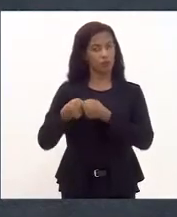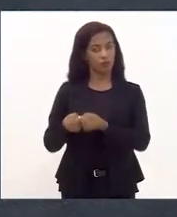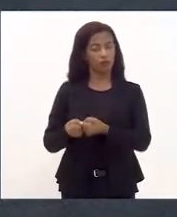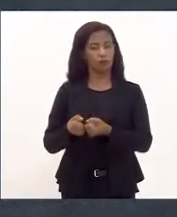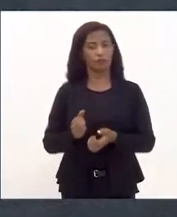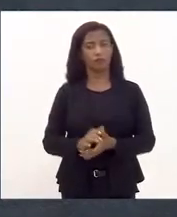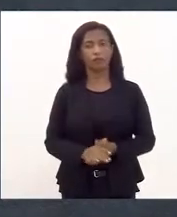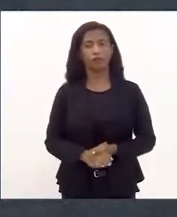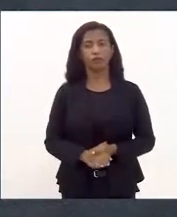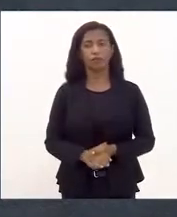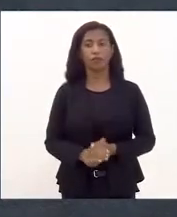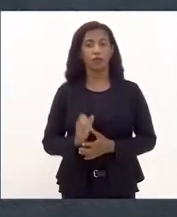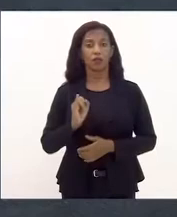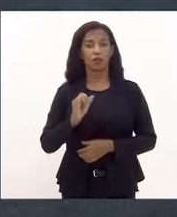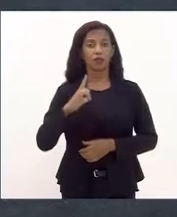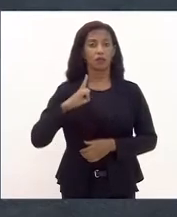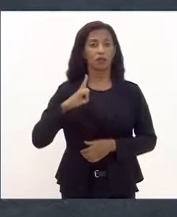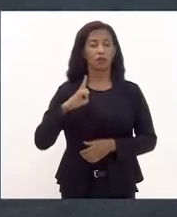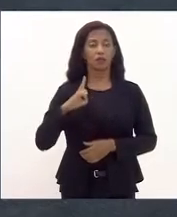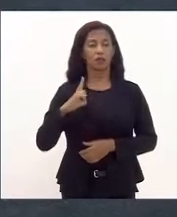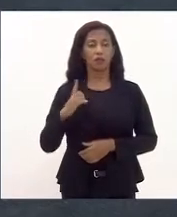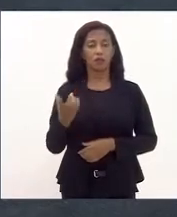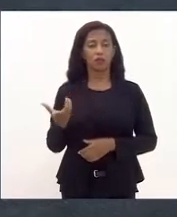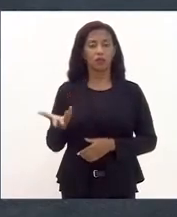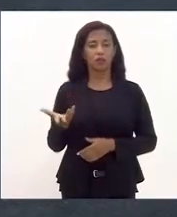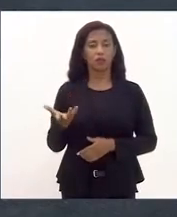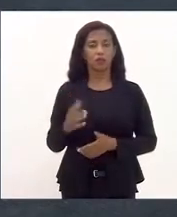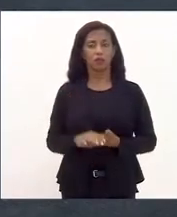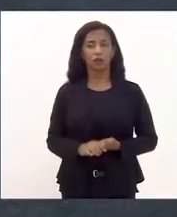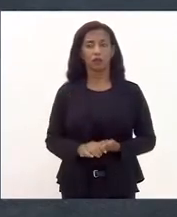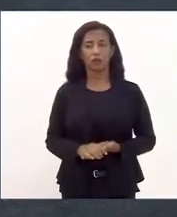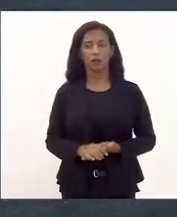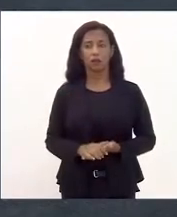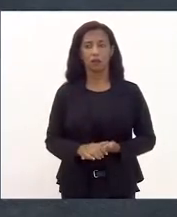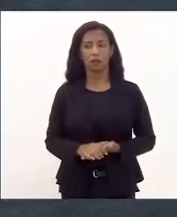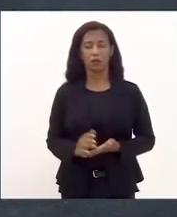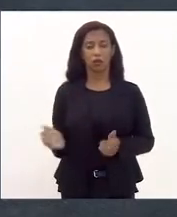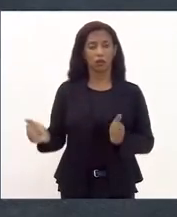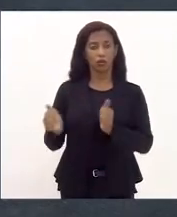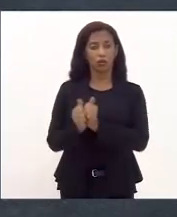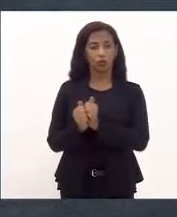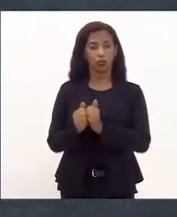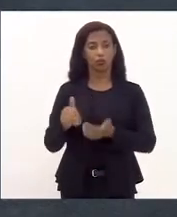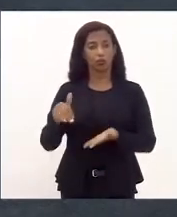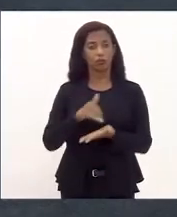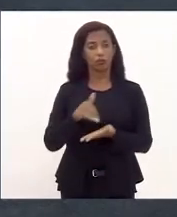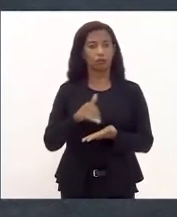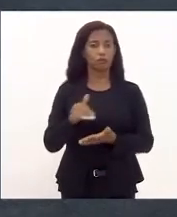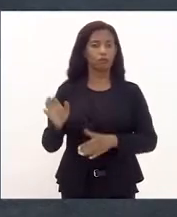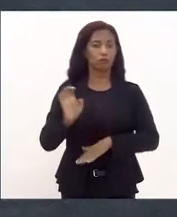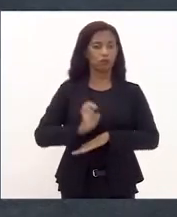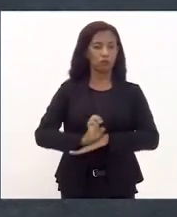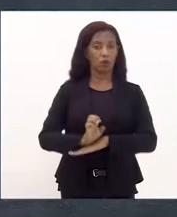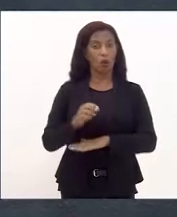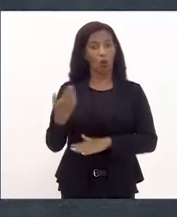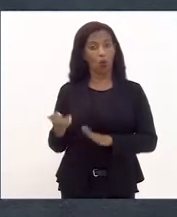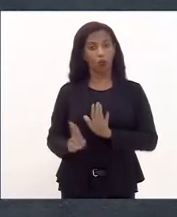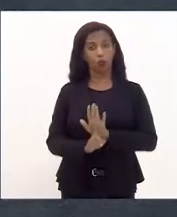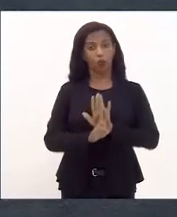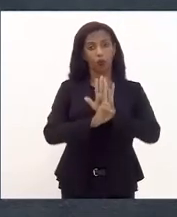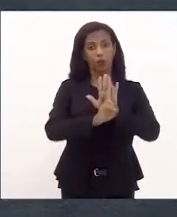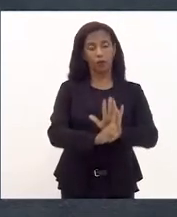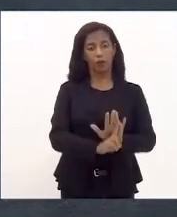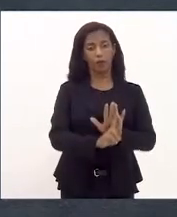fortalecido se tivesse assento no mesmo a Secretaria de Saúde do Estado, ou um representante